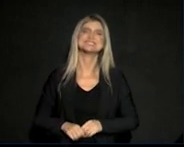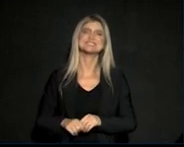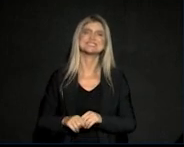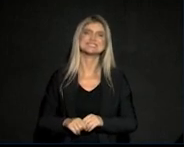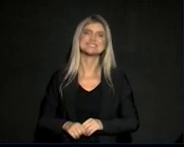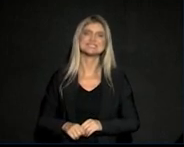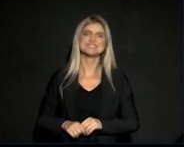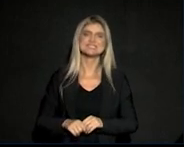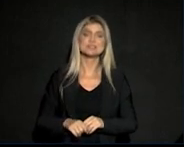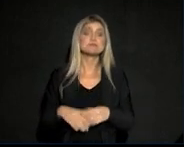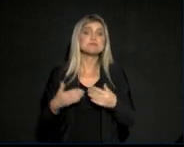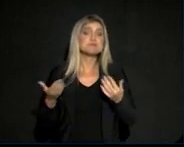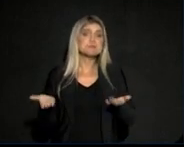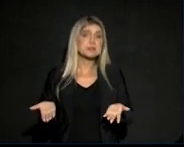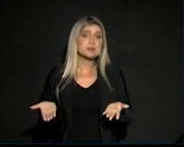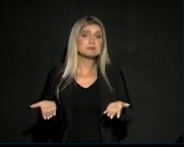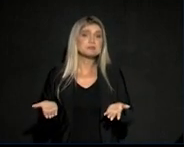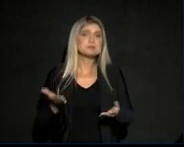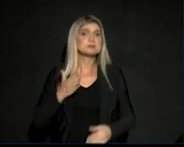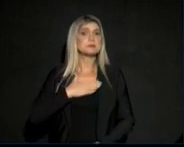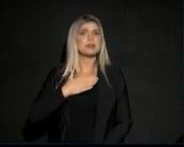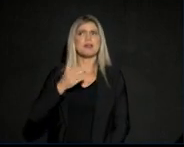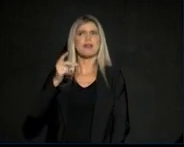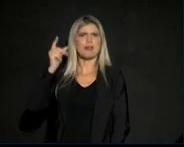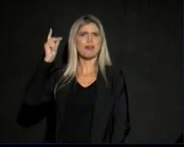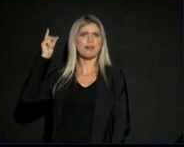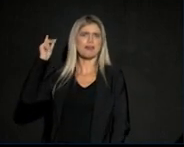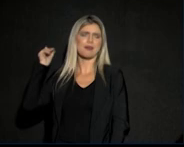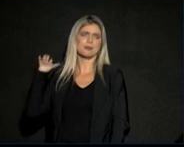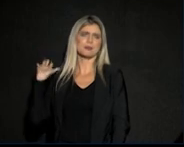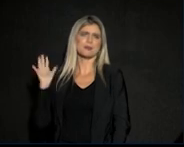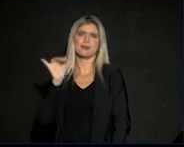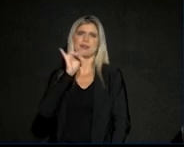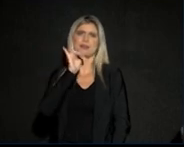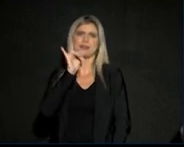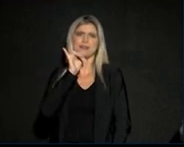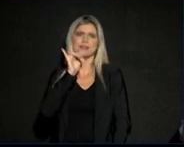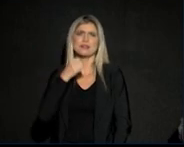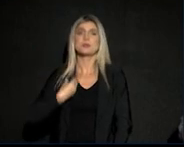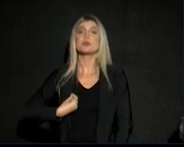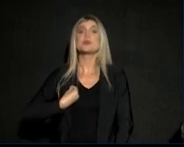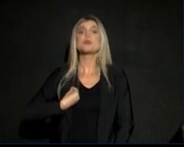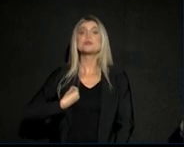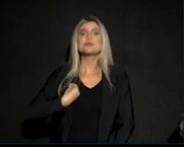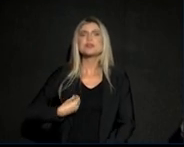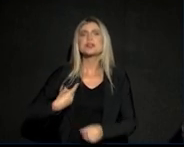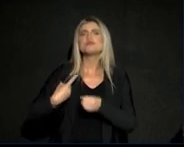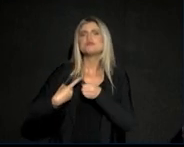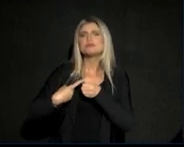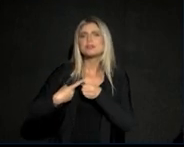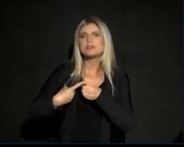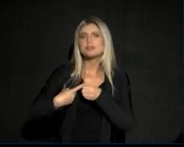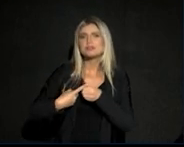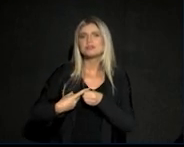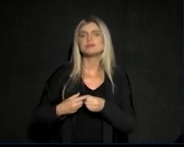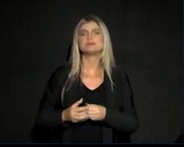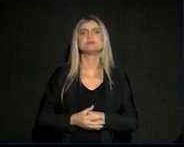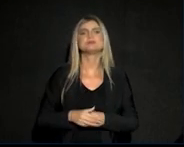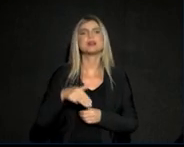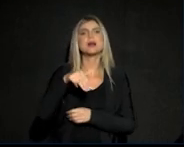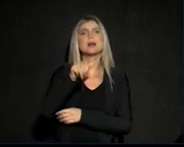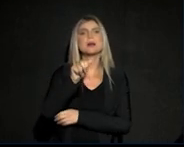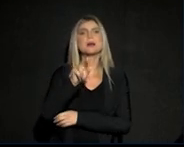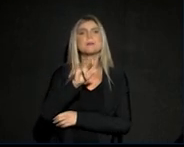quiser bom então assim é mais da minha época por exemplo e eu morava no interior Maria Sílvia Marques era presidente da